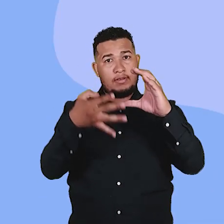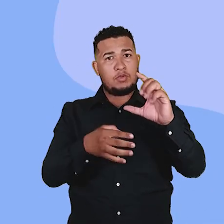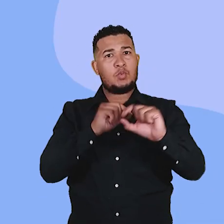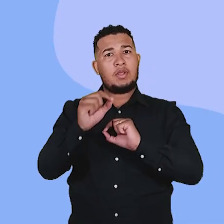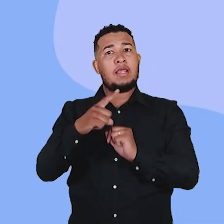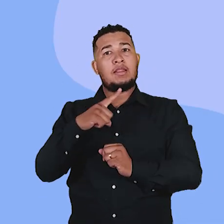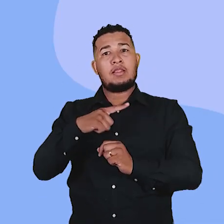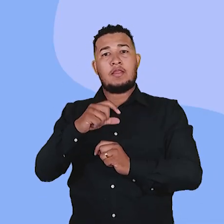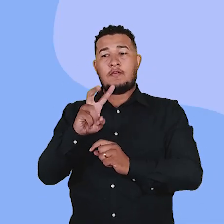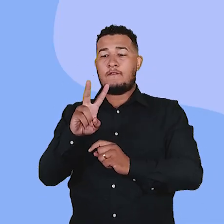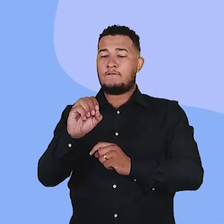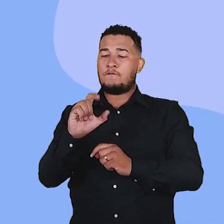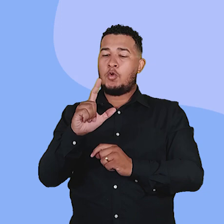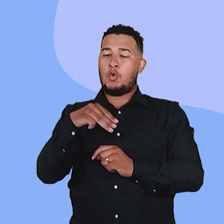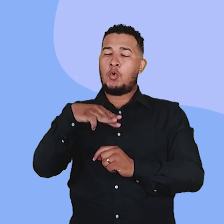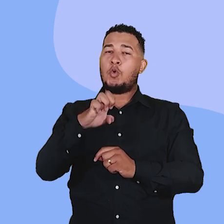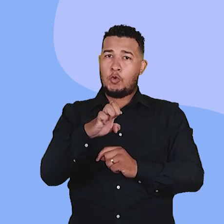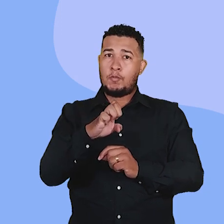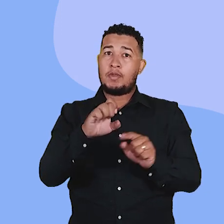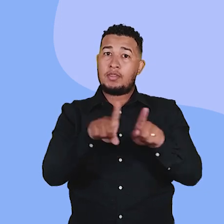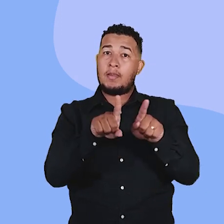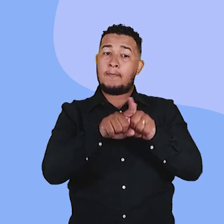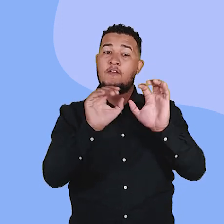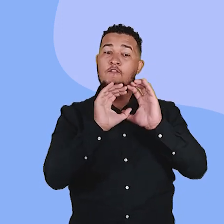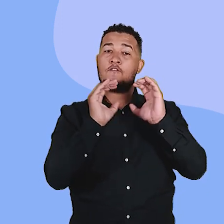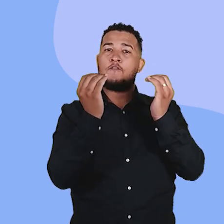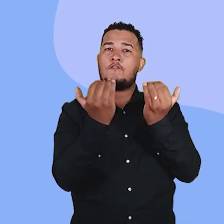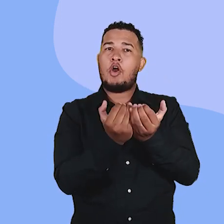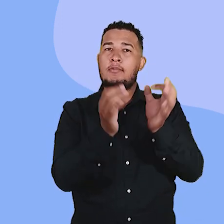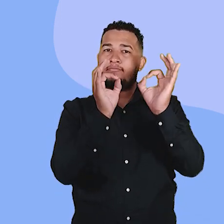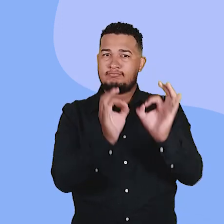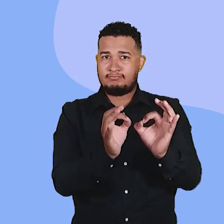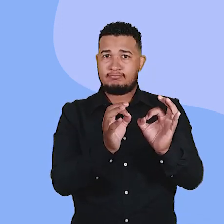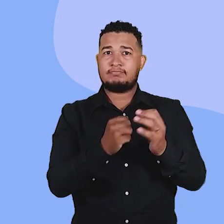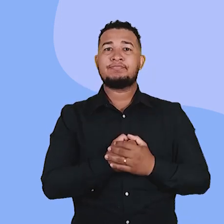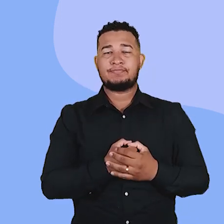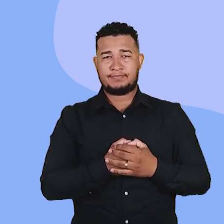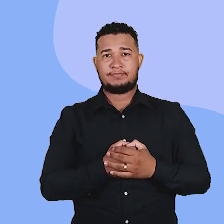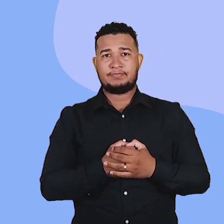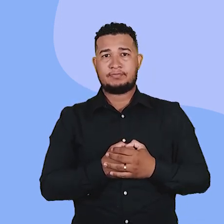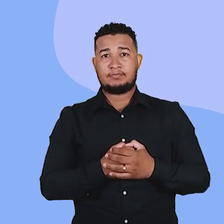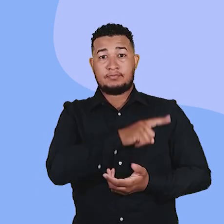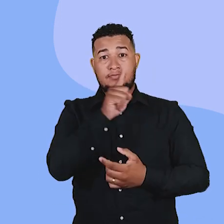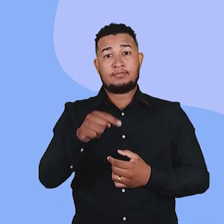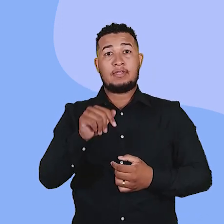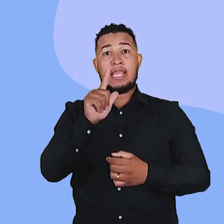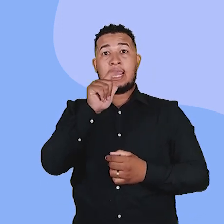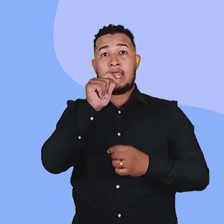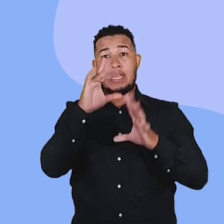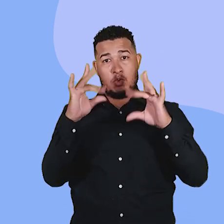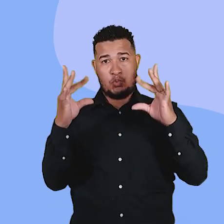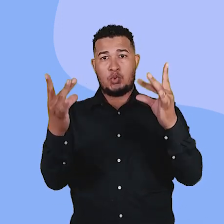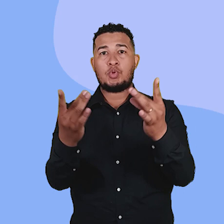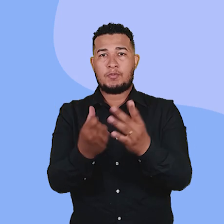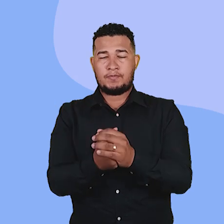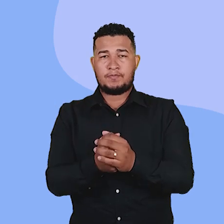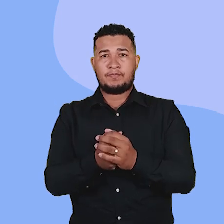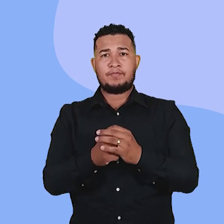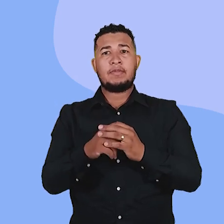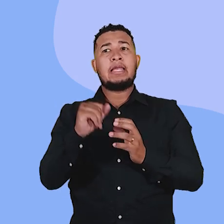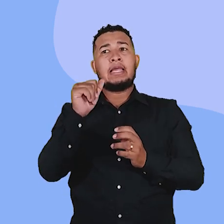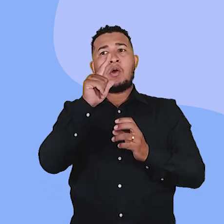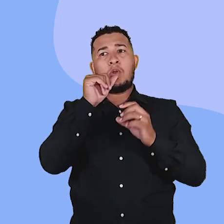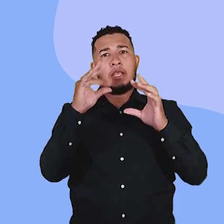elas têm o volume e forma bem definida. Tranquilo? Estado líquido. Um líquido assume